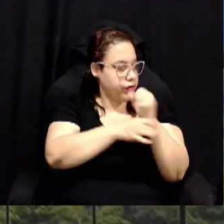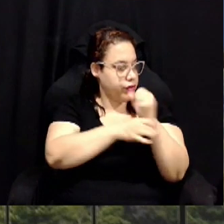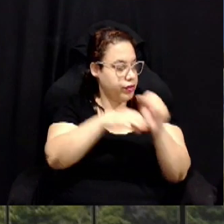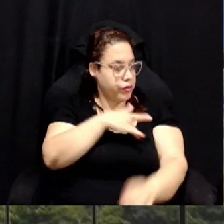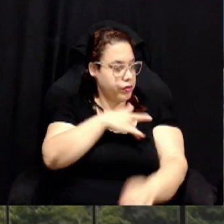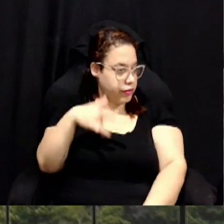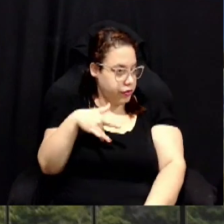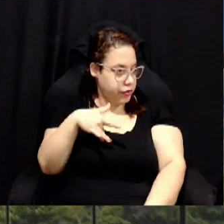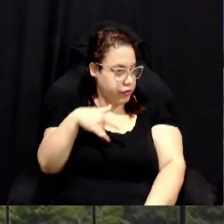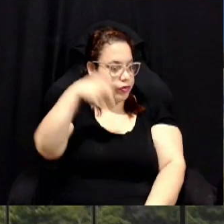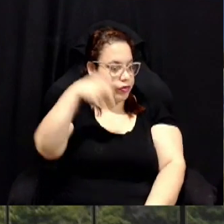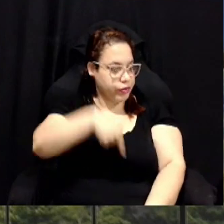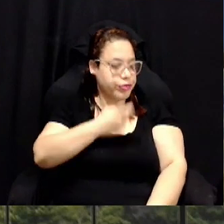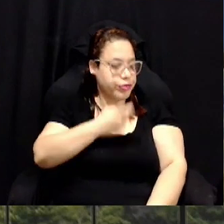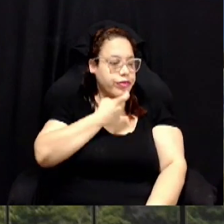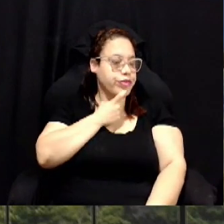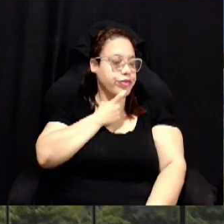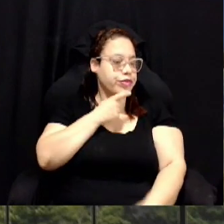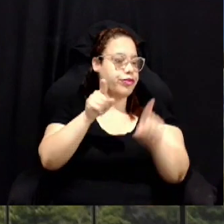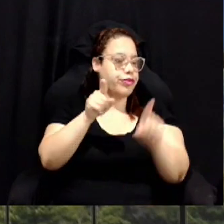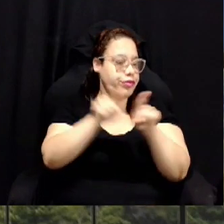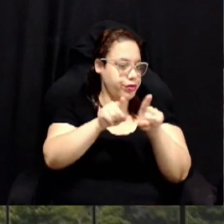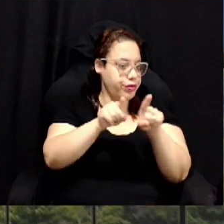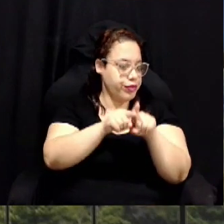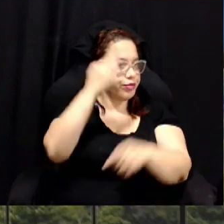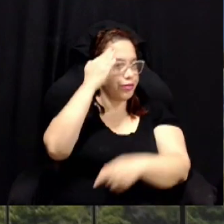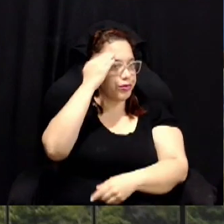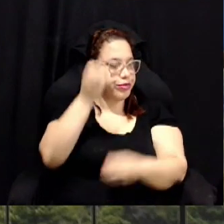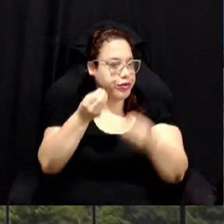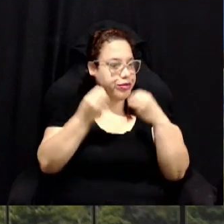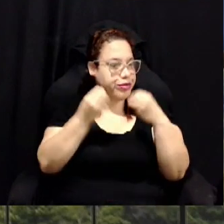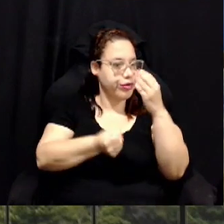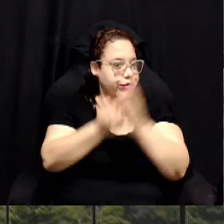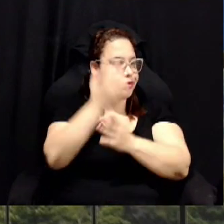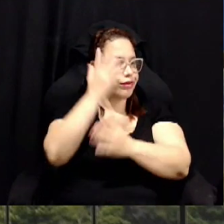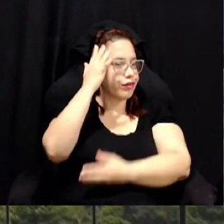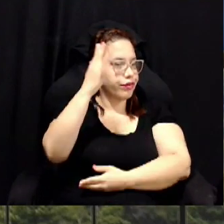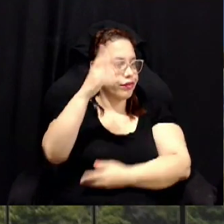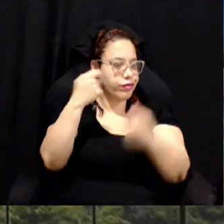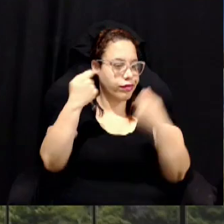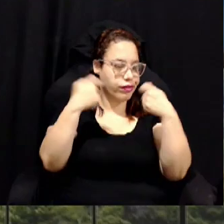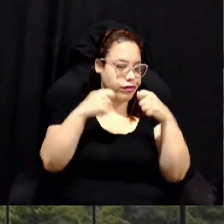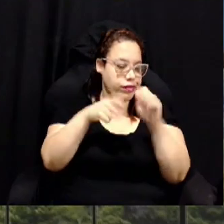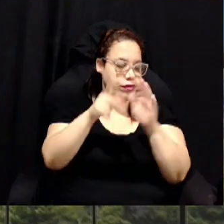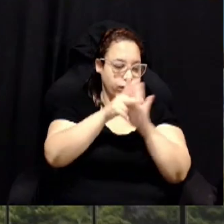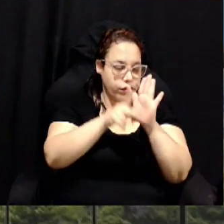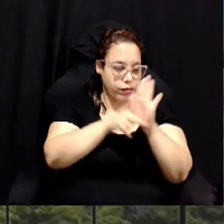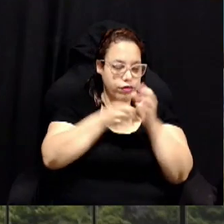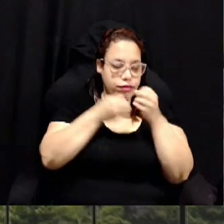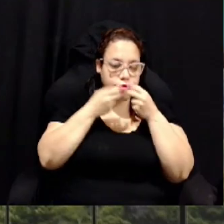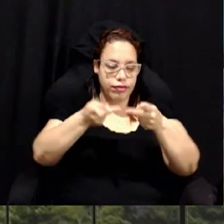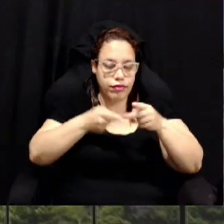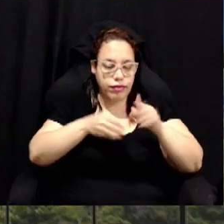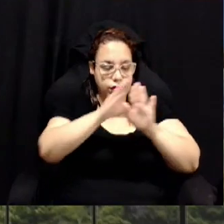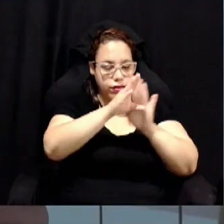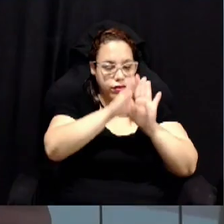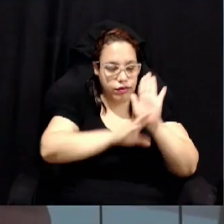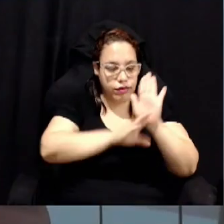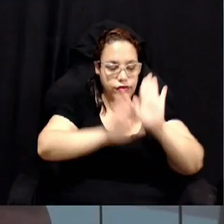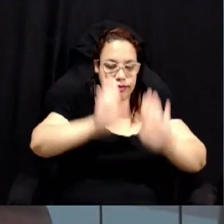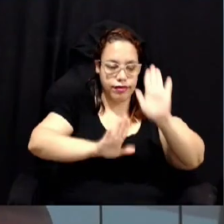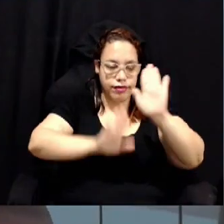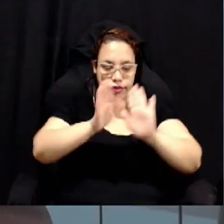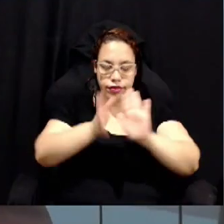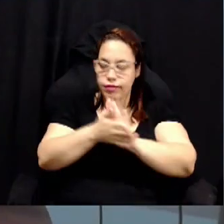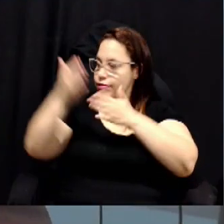de Campinas. Também quero saber como que surgiu esta ideia e a necessidade dele. Seja bem-vindo ao programa Questão de Ordem. Obrigado, é